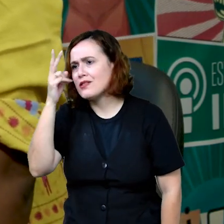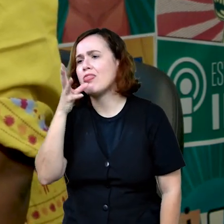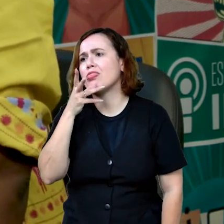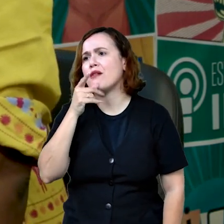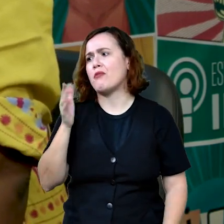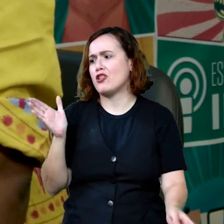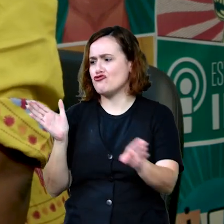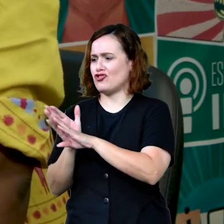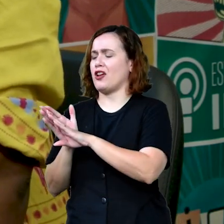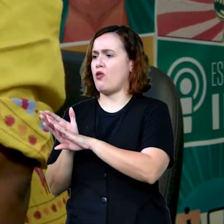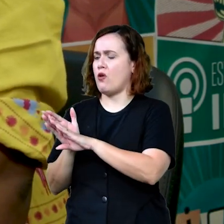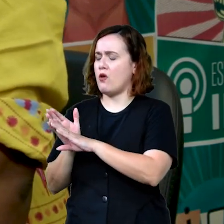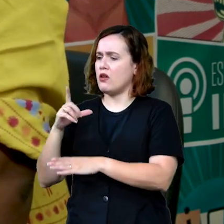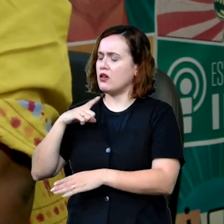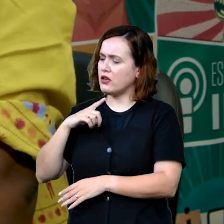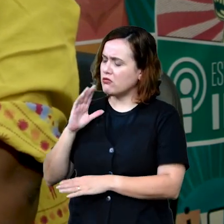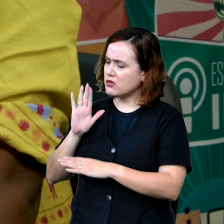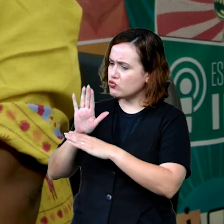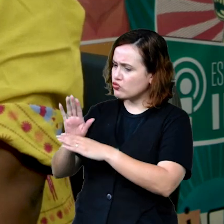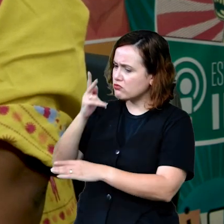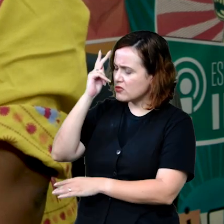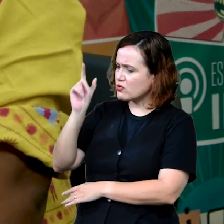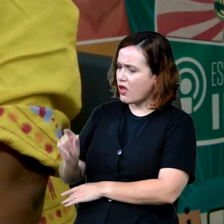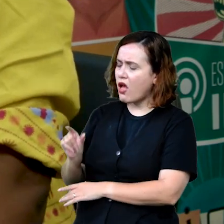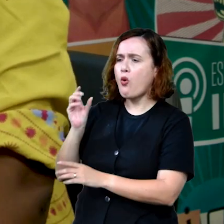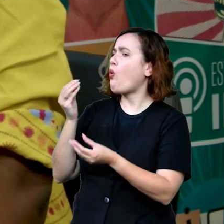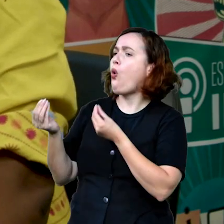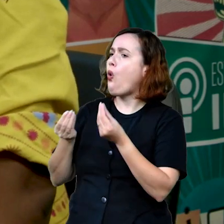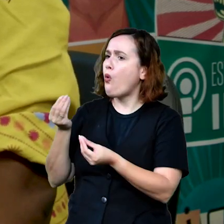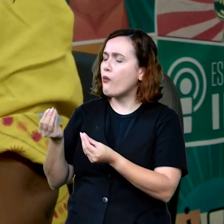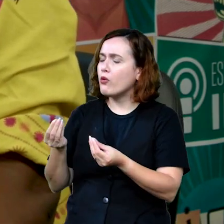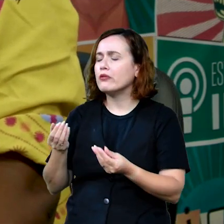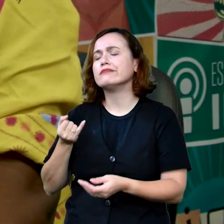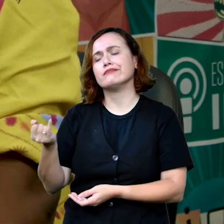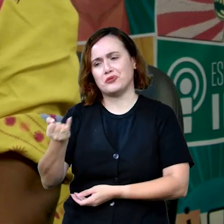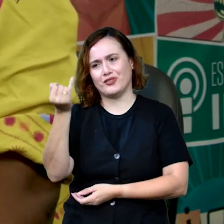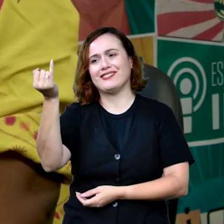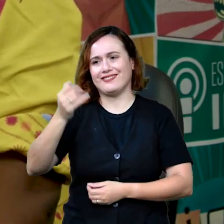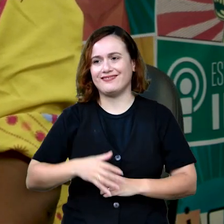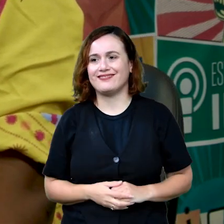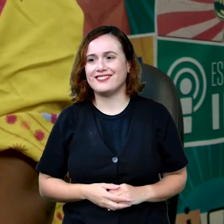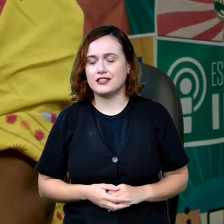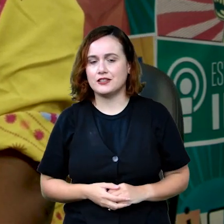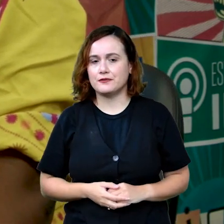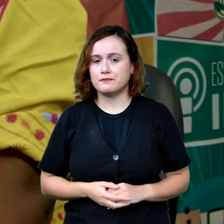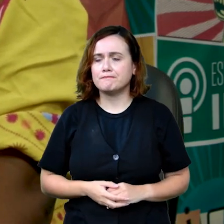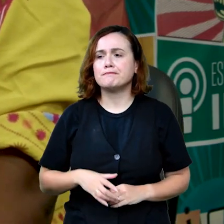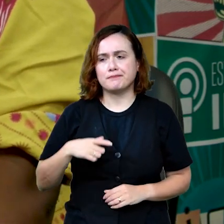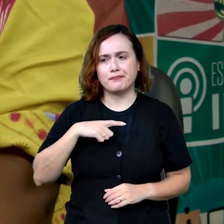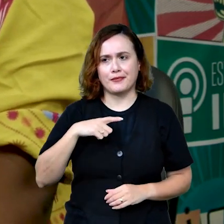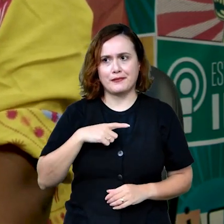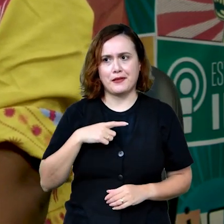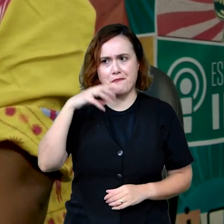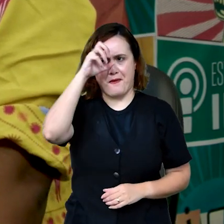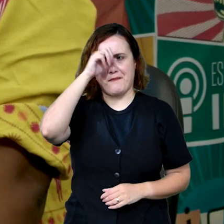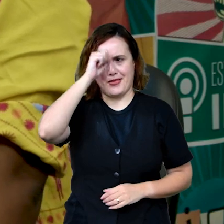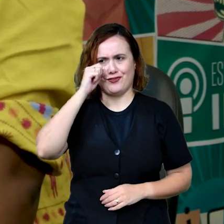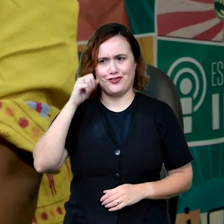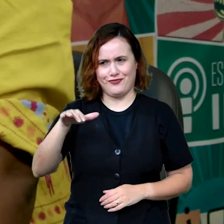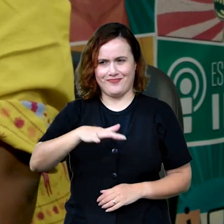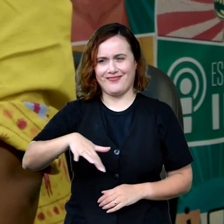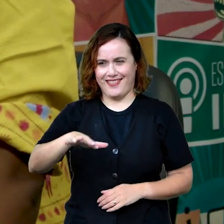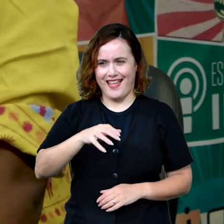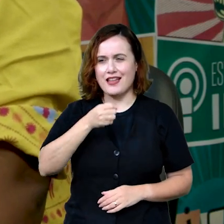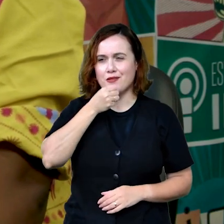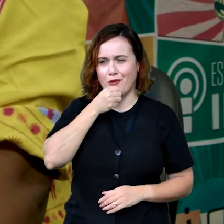invés de atrapalhar? E lembrar sempre, né? Eu acho que o jornalismo, ele me ensinou uma coisa muito legal que eu levo isso para